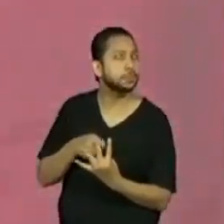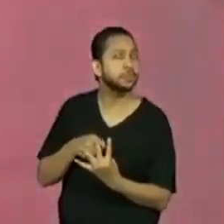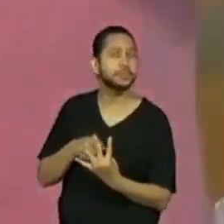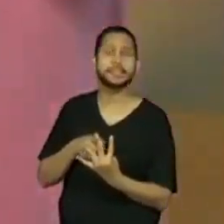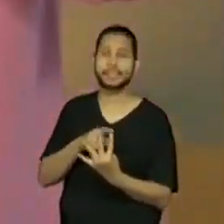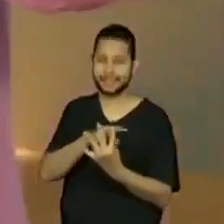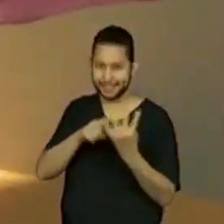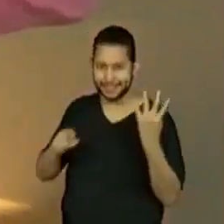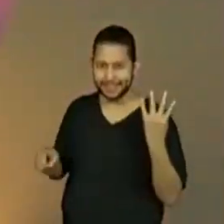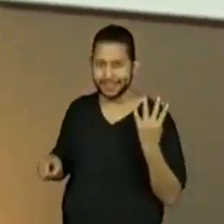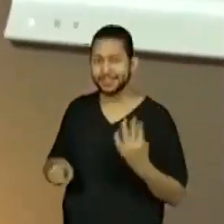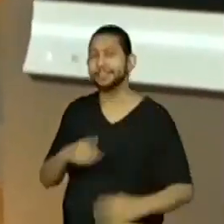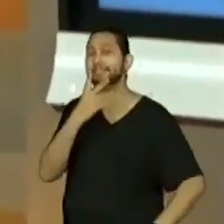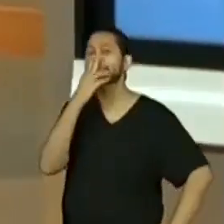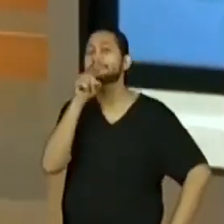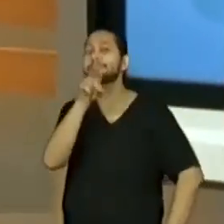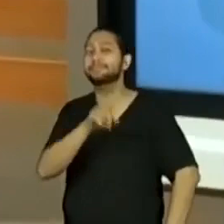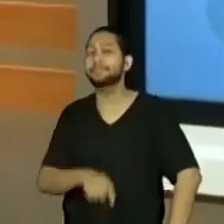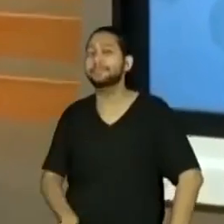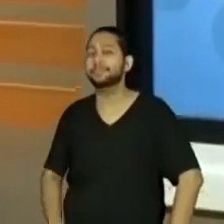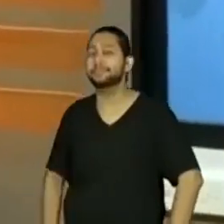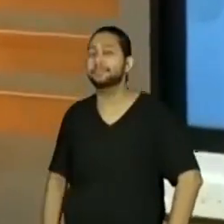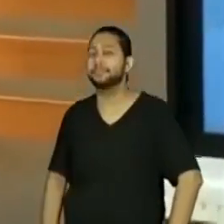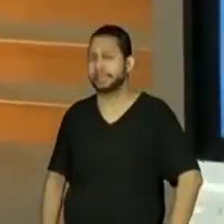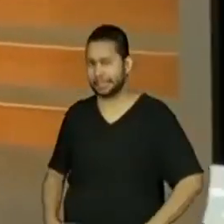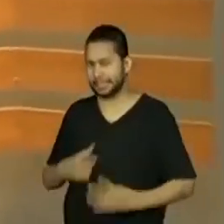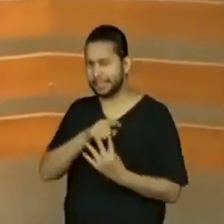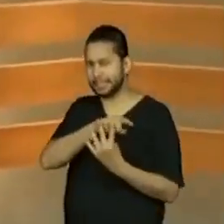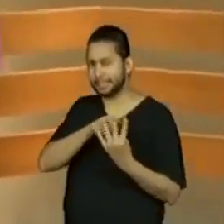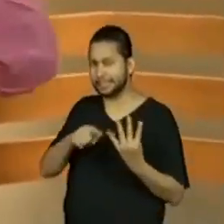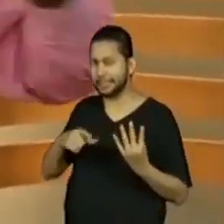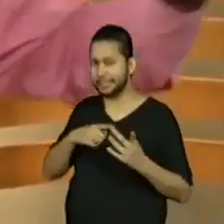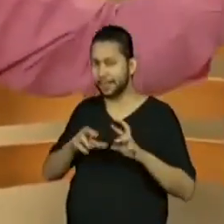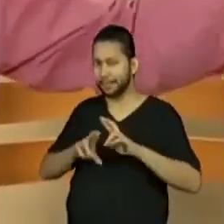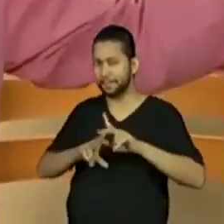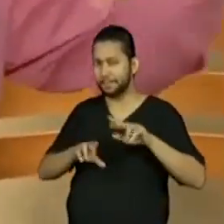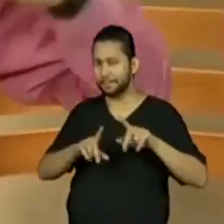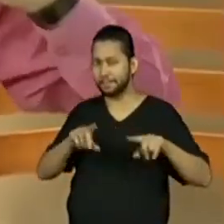Certo? E aí, vocês notaram diferenças nos